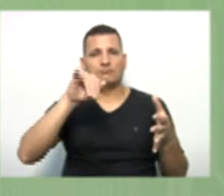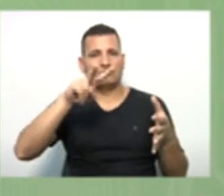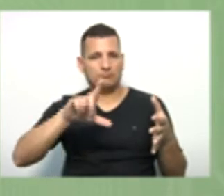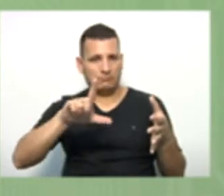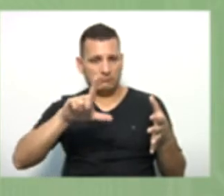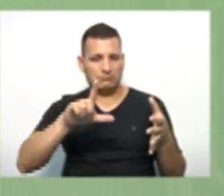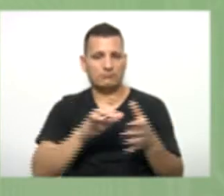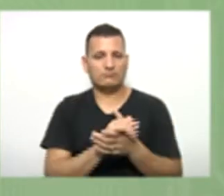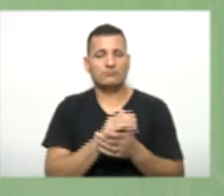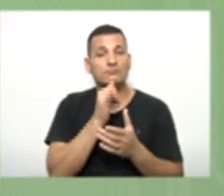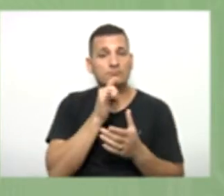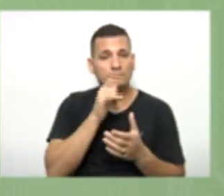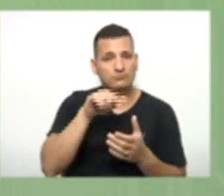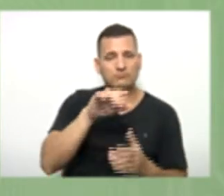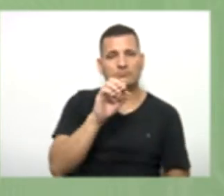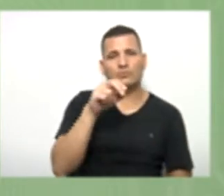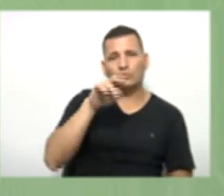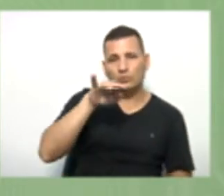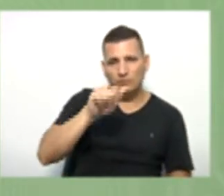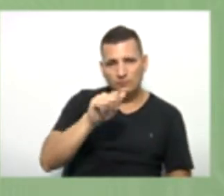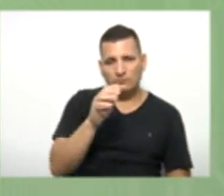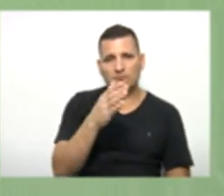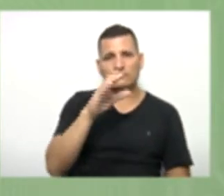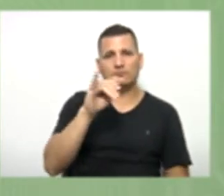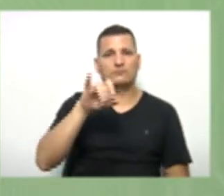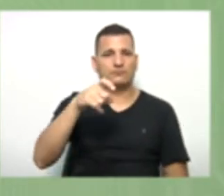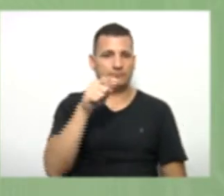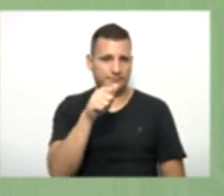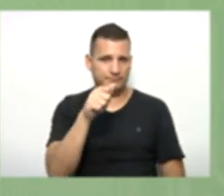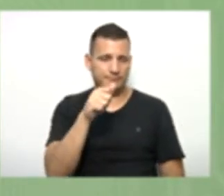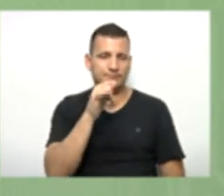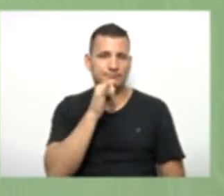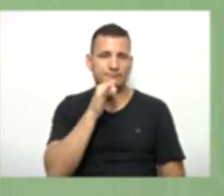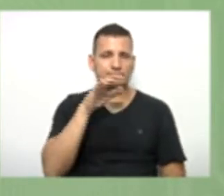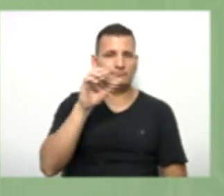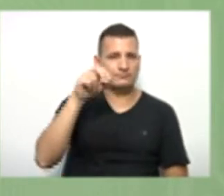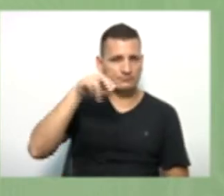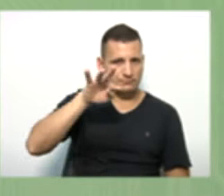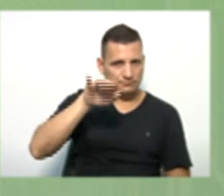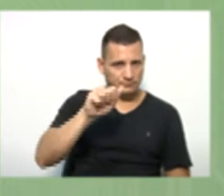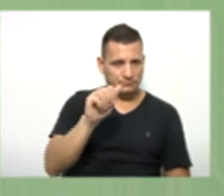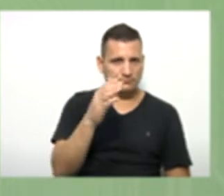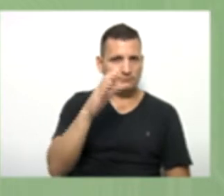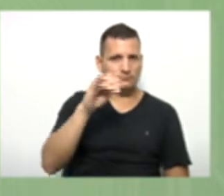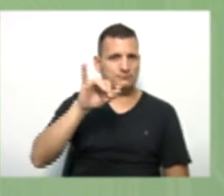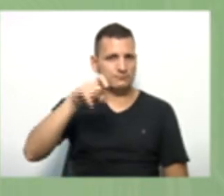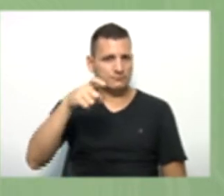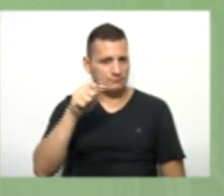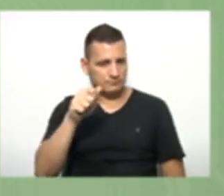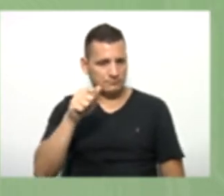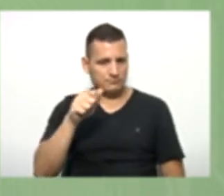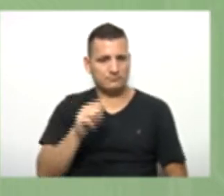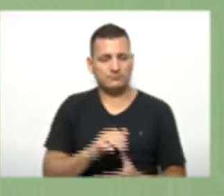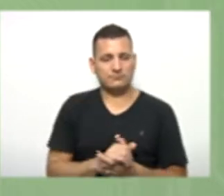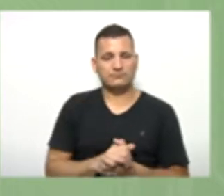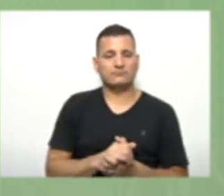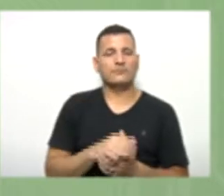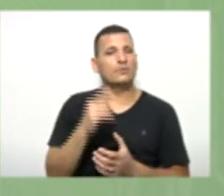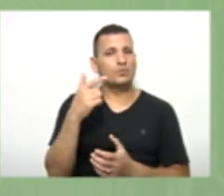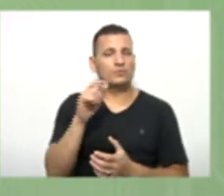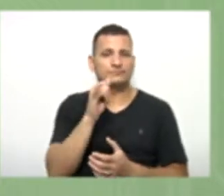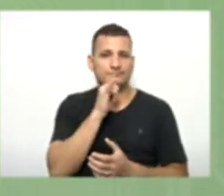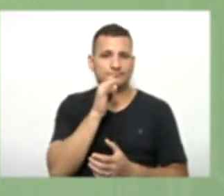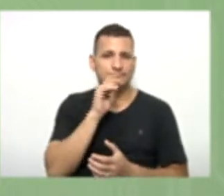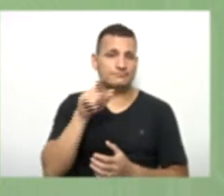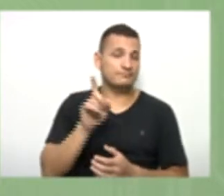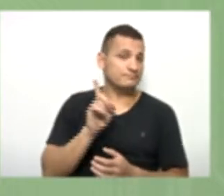temos é a conta caixa. Então, exemplo de conta, caixa, né? Outro exemplo de conta, aquele dinheiro que